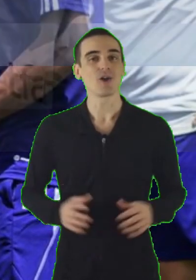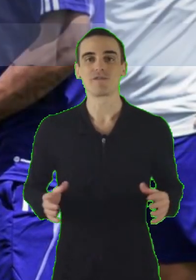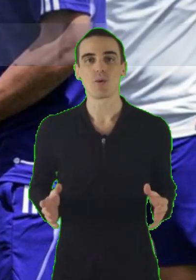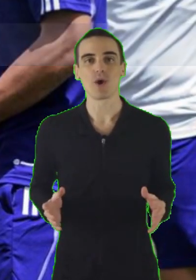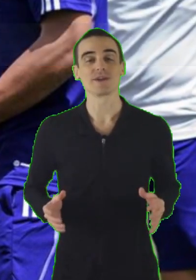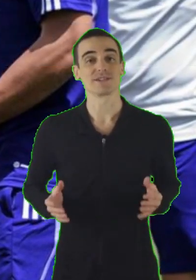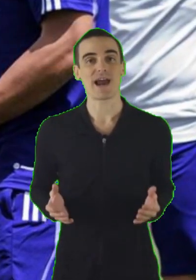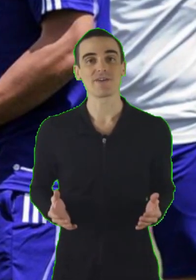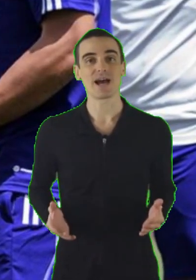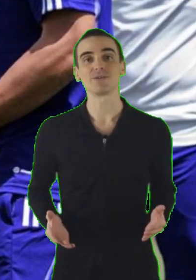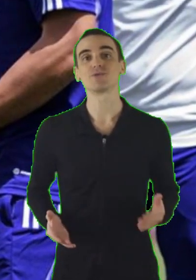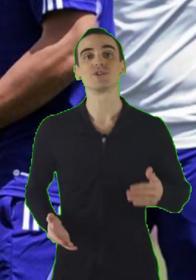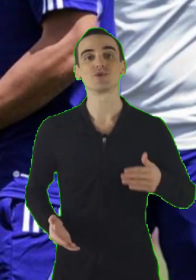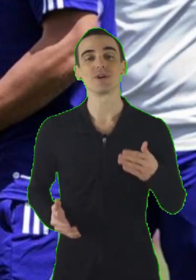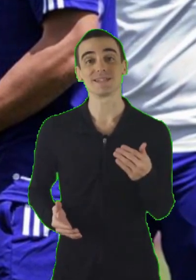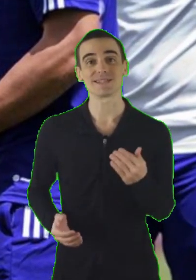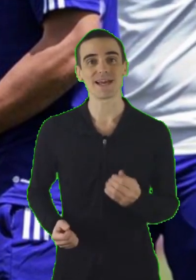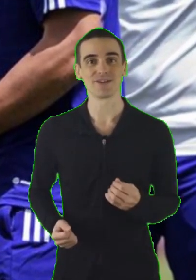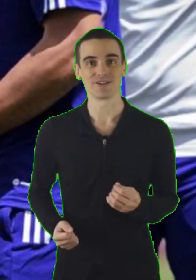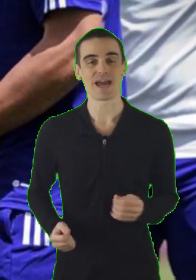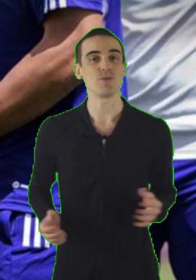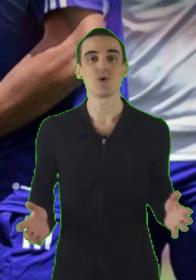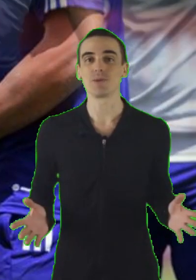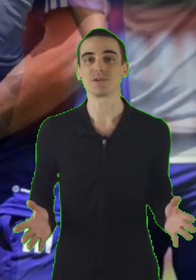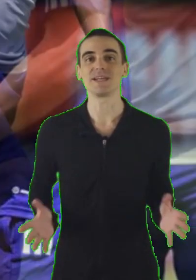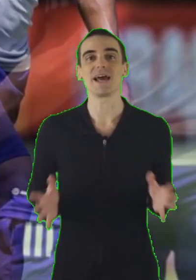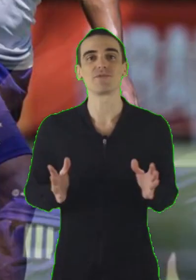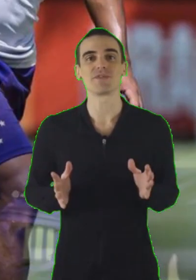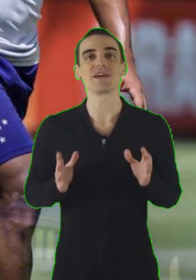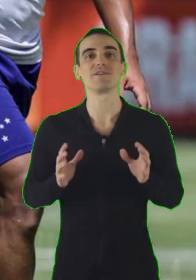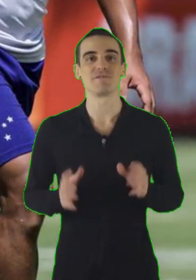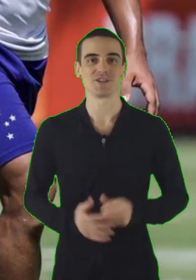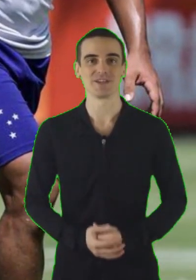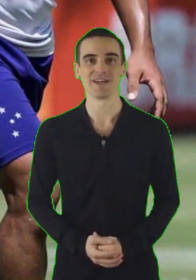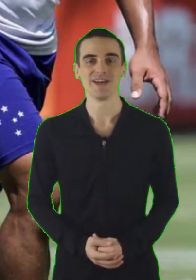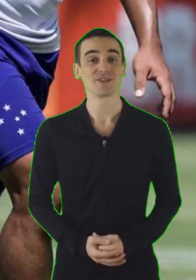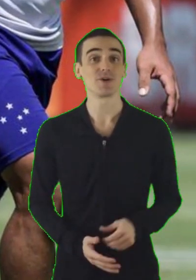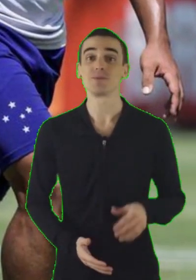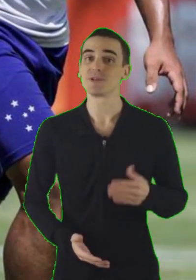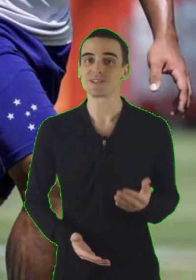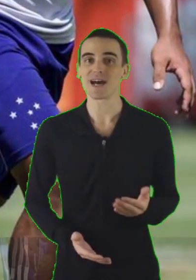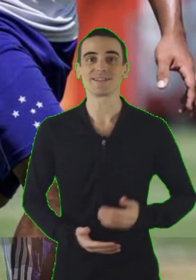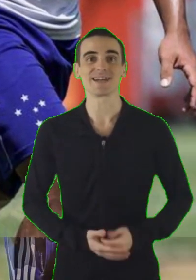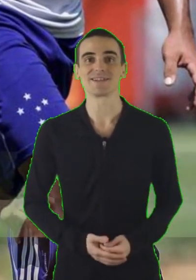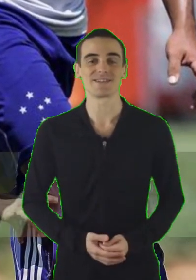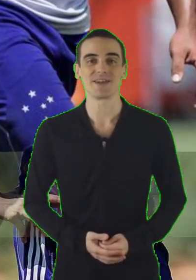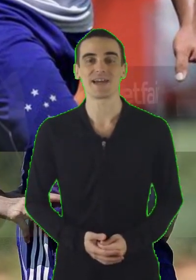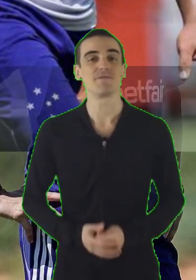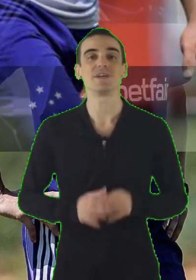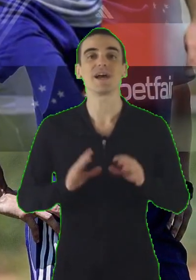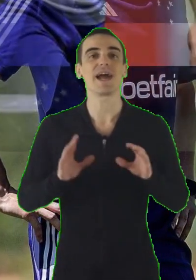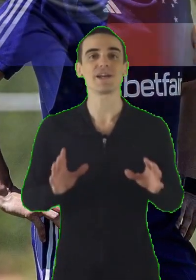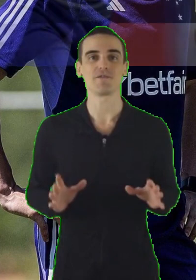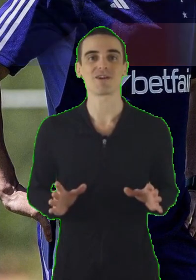Gilberto, Rafael Elias. E aí, torcedor? O Cruzeiro sai de campo com uma vitória hoje? Deixe sua opinião